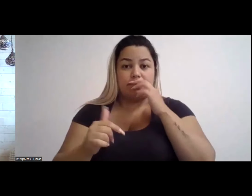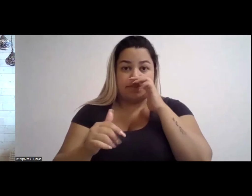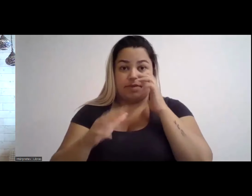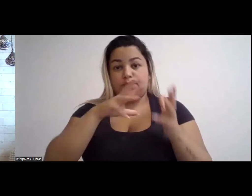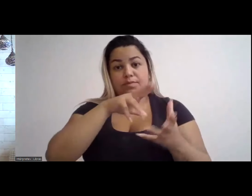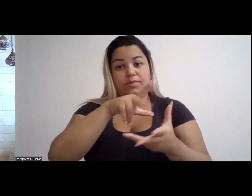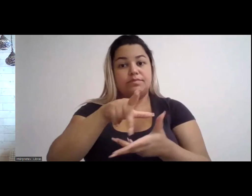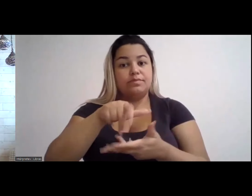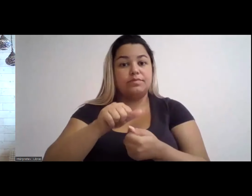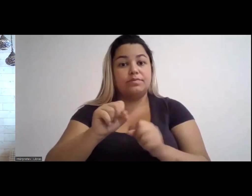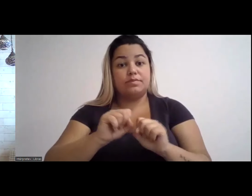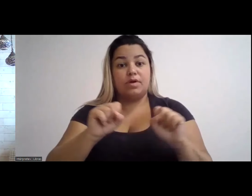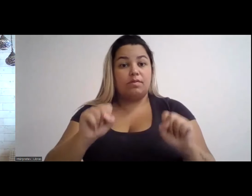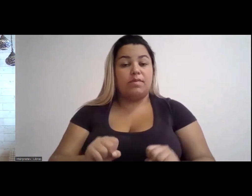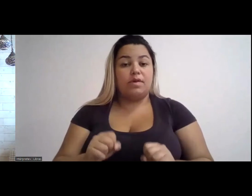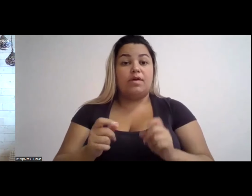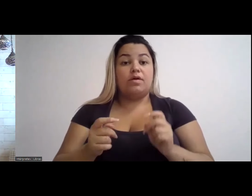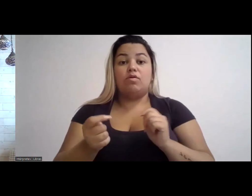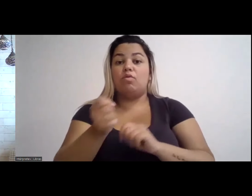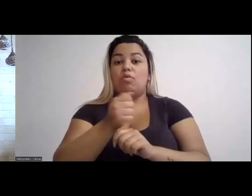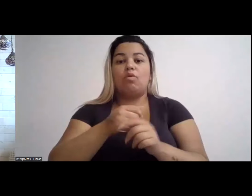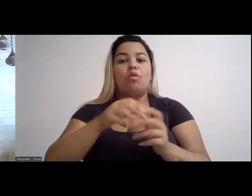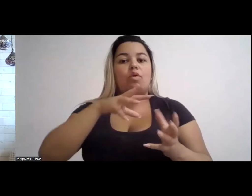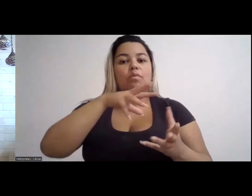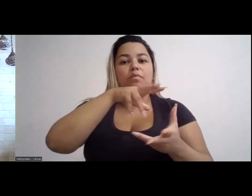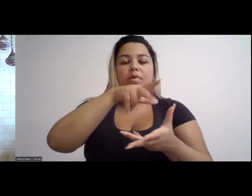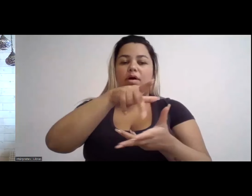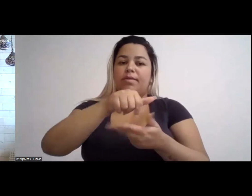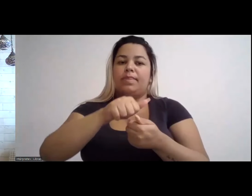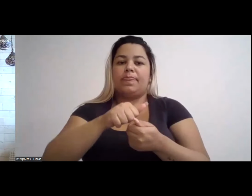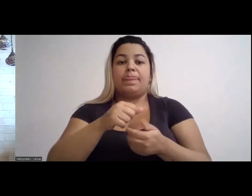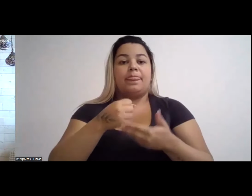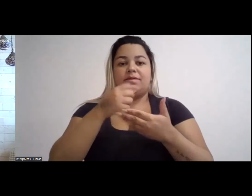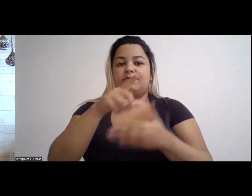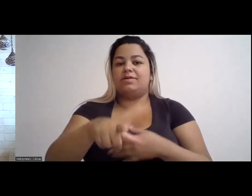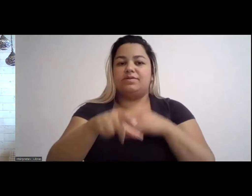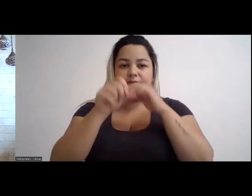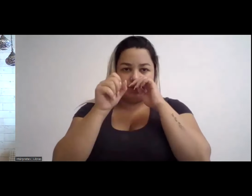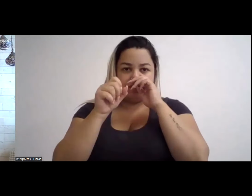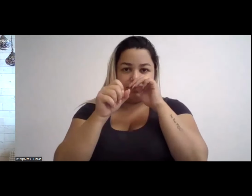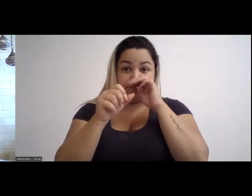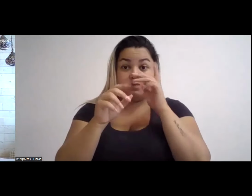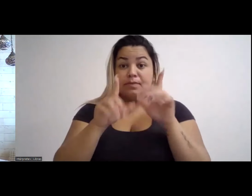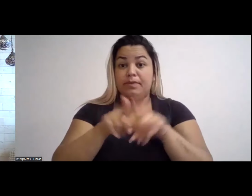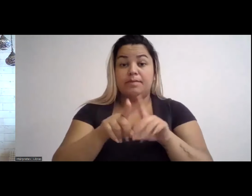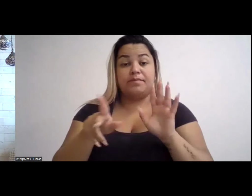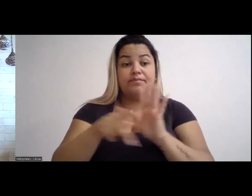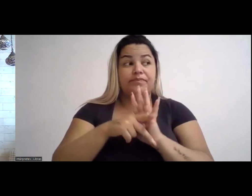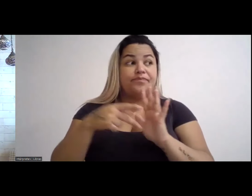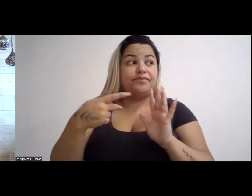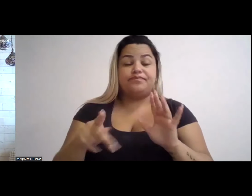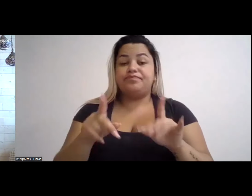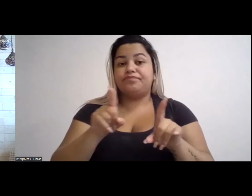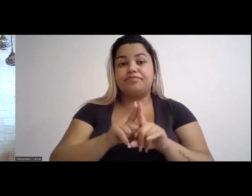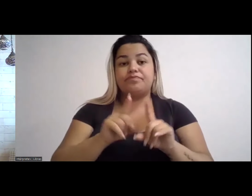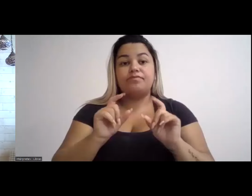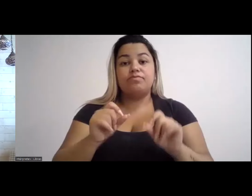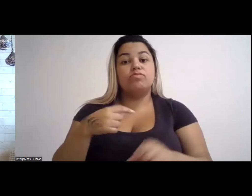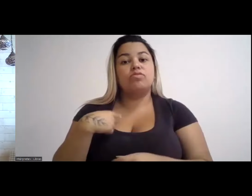sistema capitalista global que, na verdade, não nos dá escolhas, nem nos permite alargar os